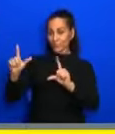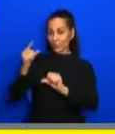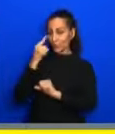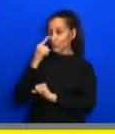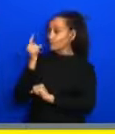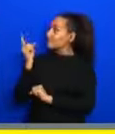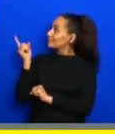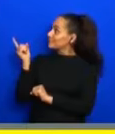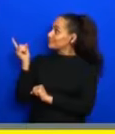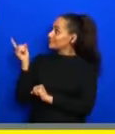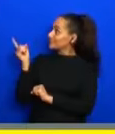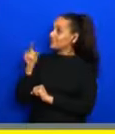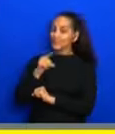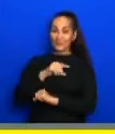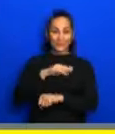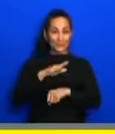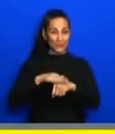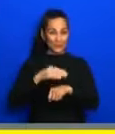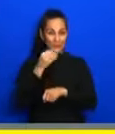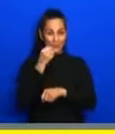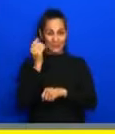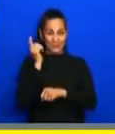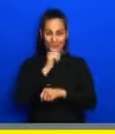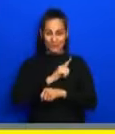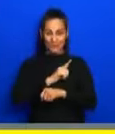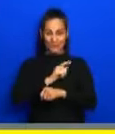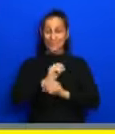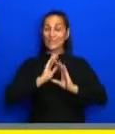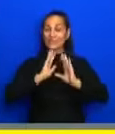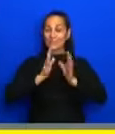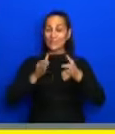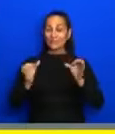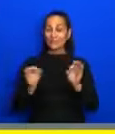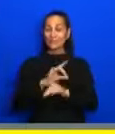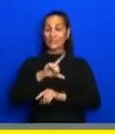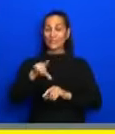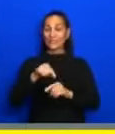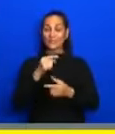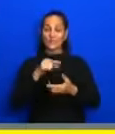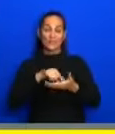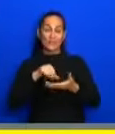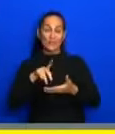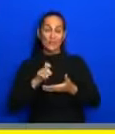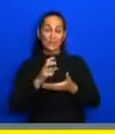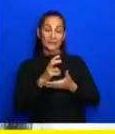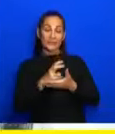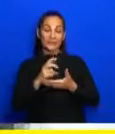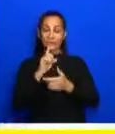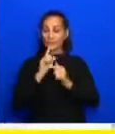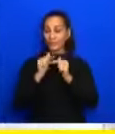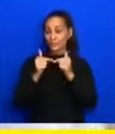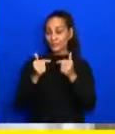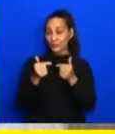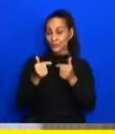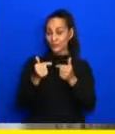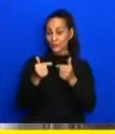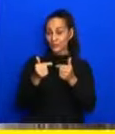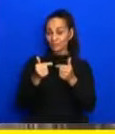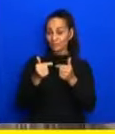LED. Você tem mais uma chance de ganhar, hein? Já foram realizados os sorteios da Mega Sena, da Quina, do Dia de